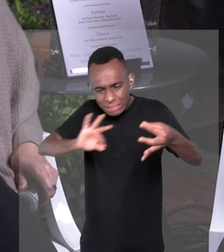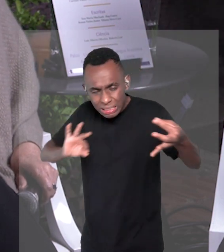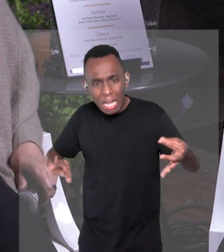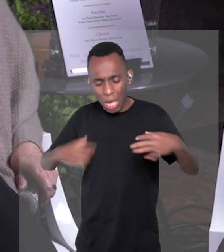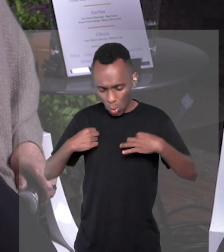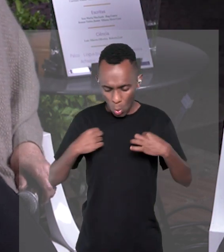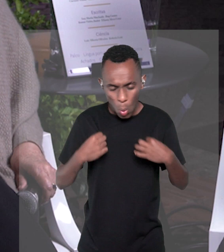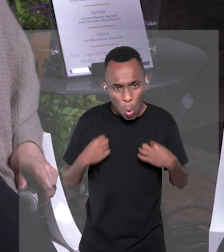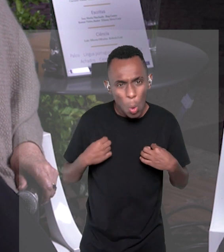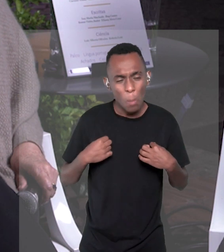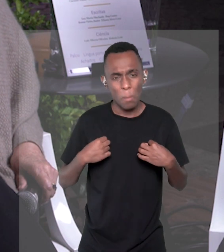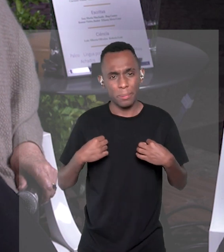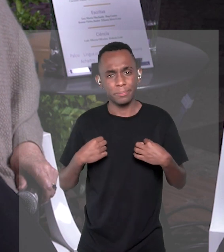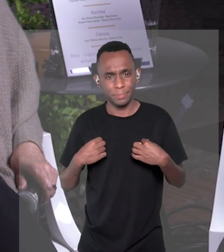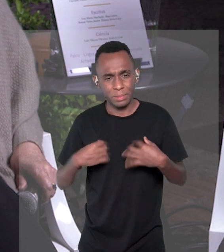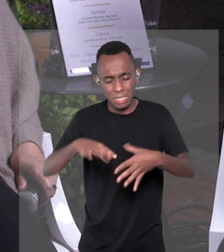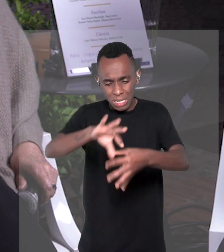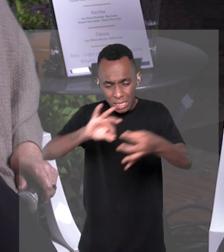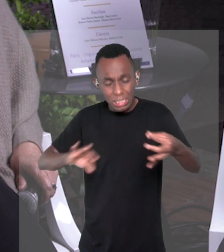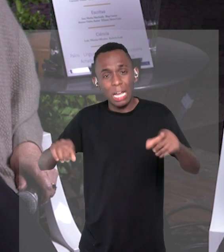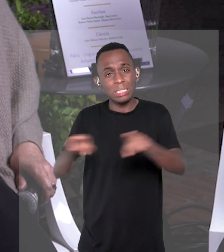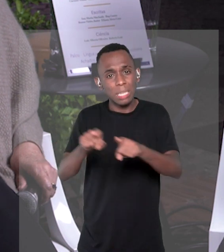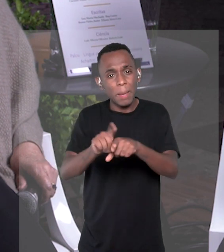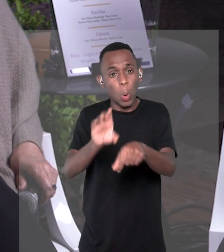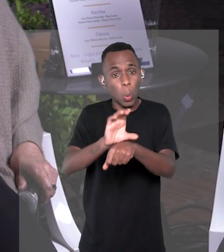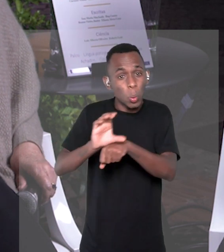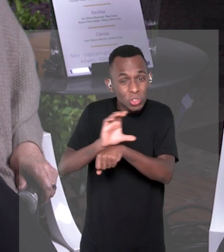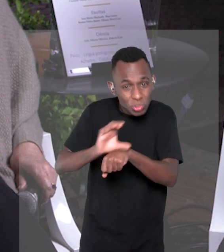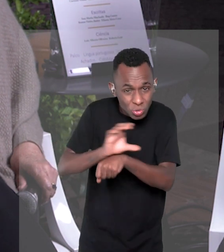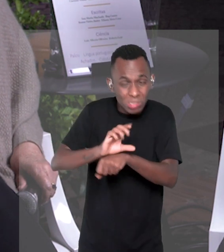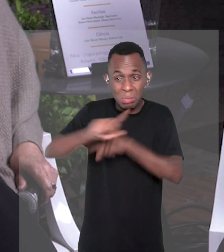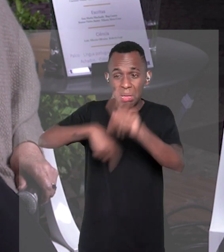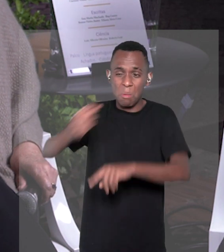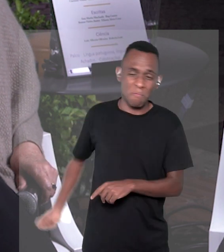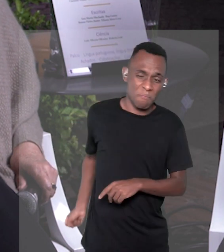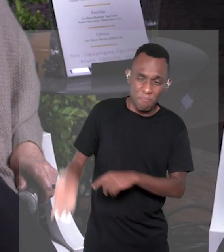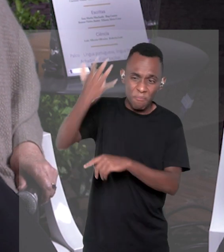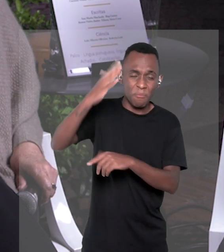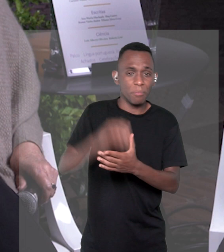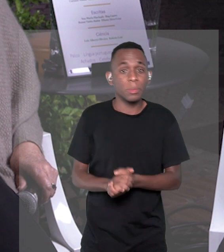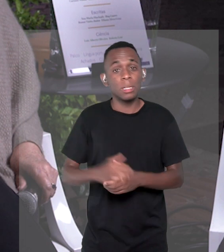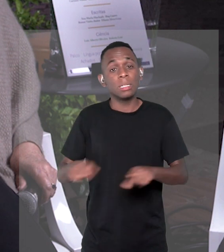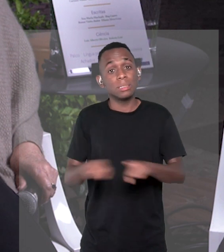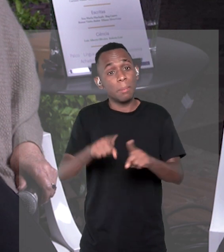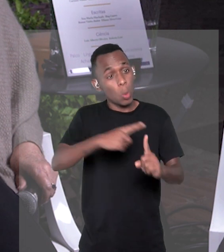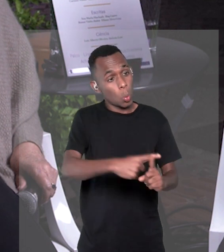não foi nem de longe o que aconteceu, quer dizer, de rasgarem as roupas,